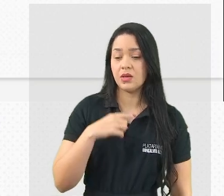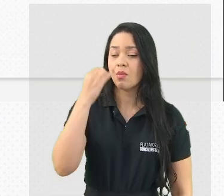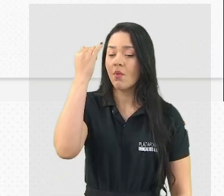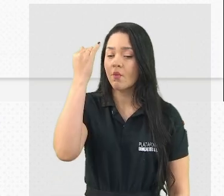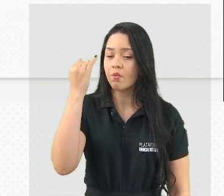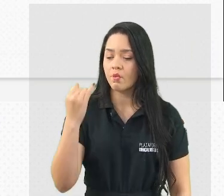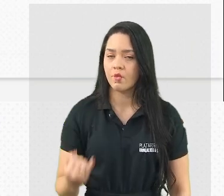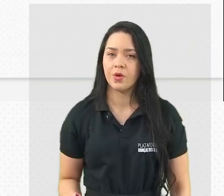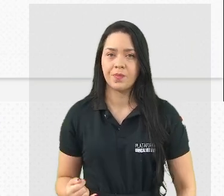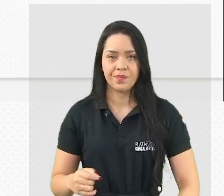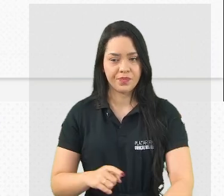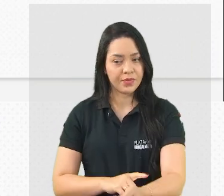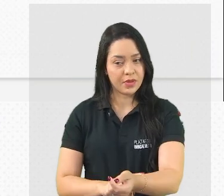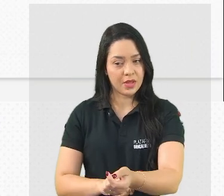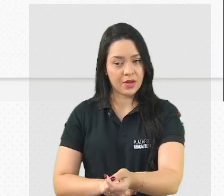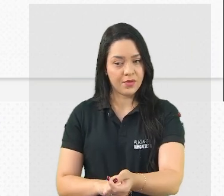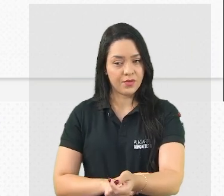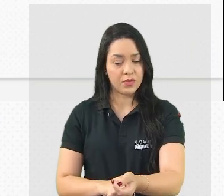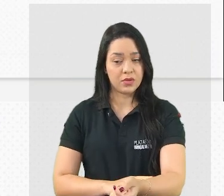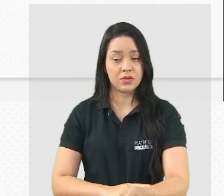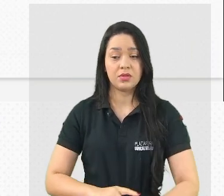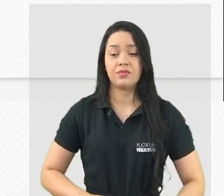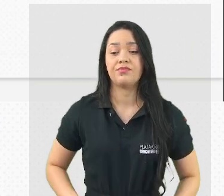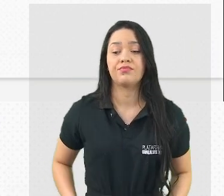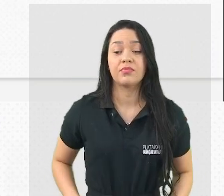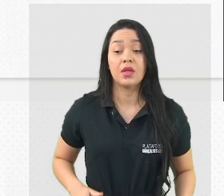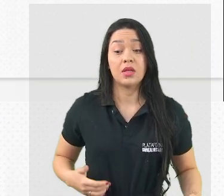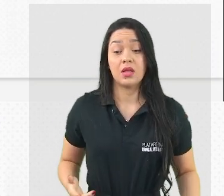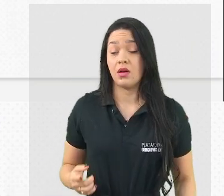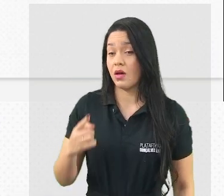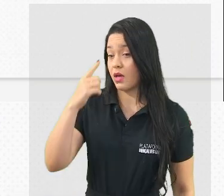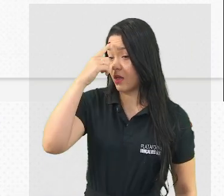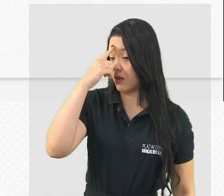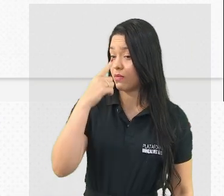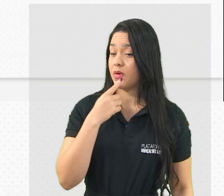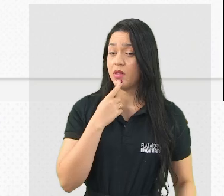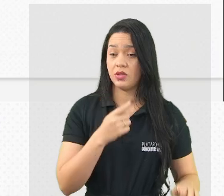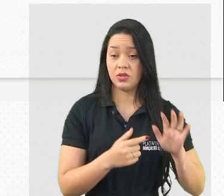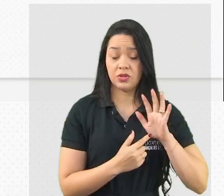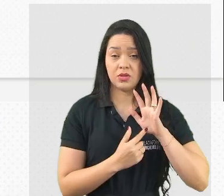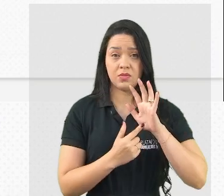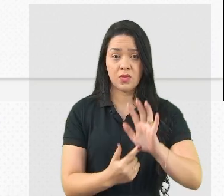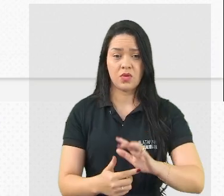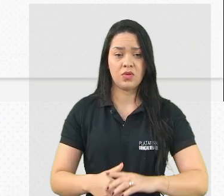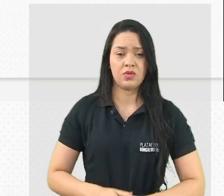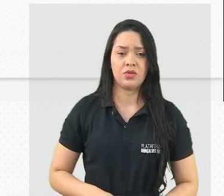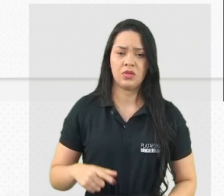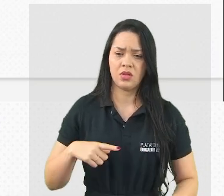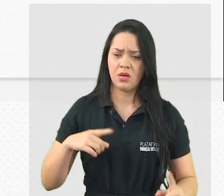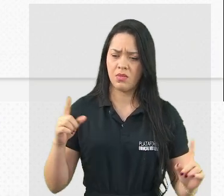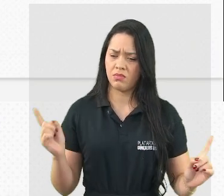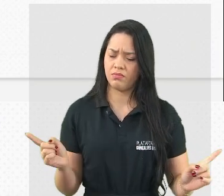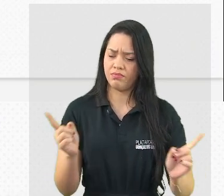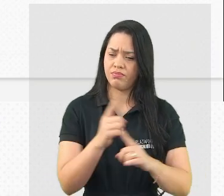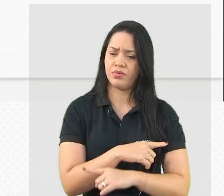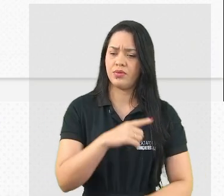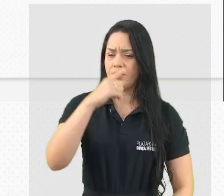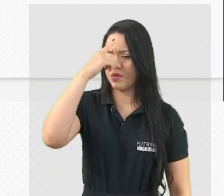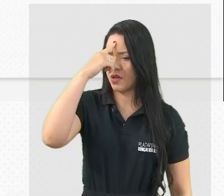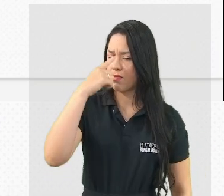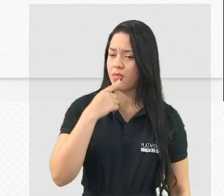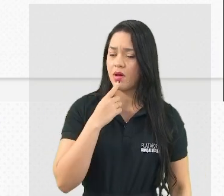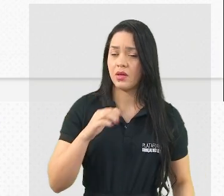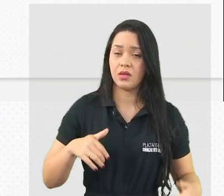da rotina do portador de anorexia nervosa. A imagem mostra isso. Tem uma distorção da imagem.